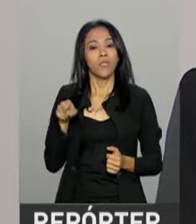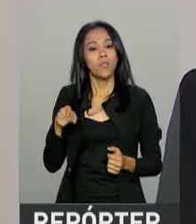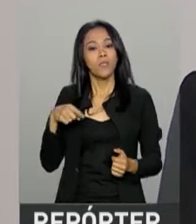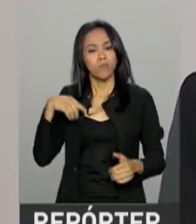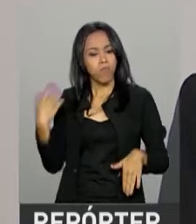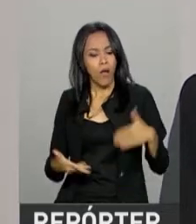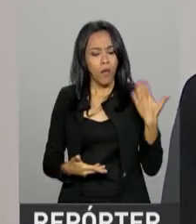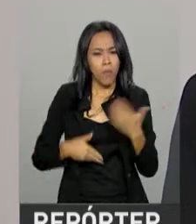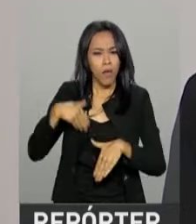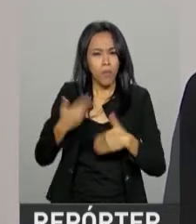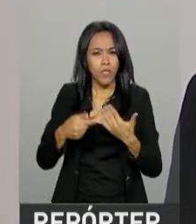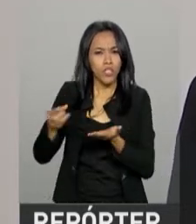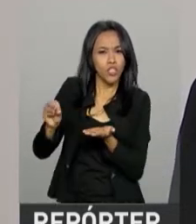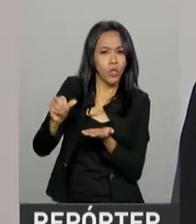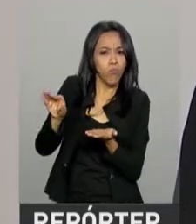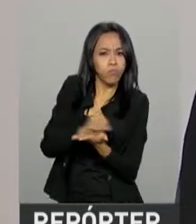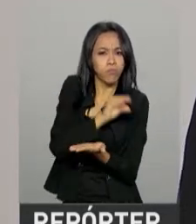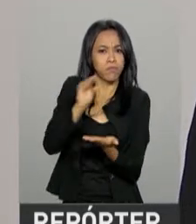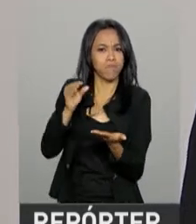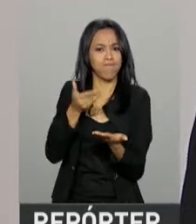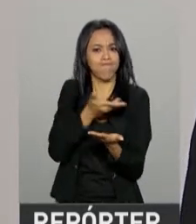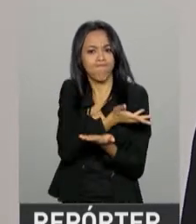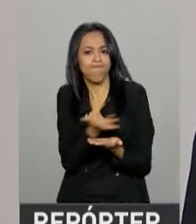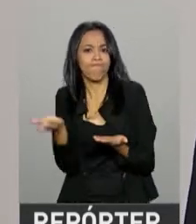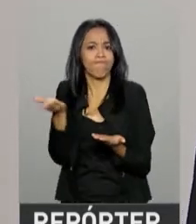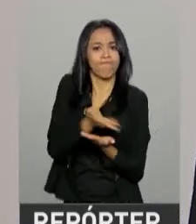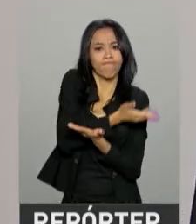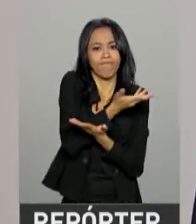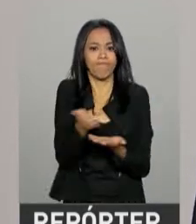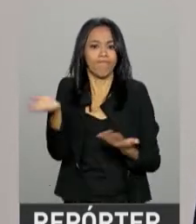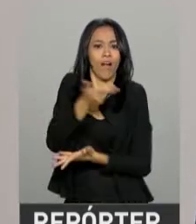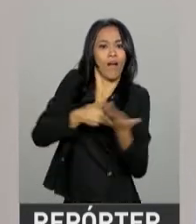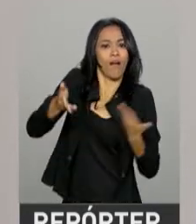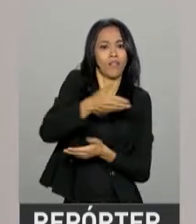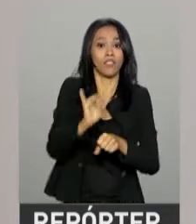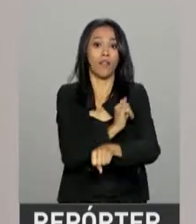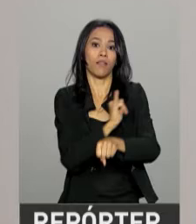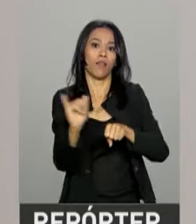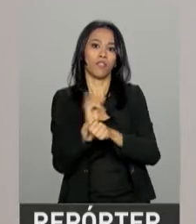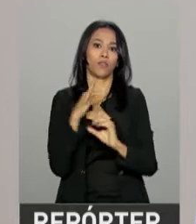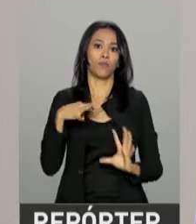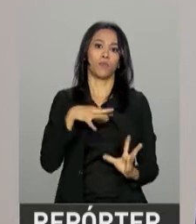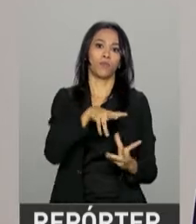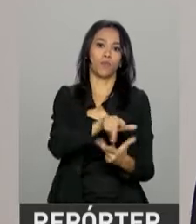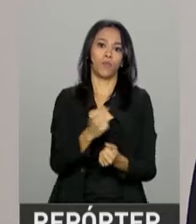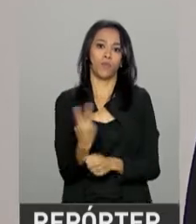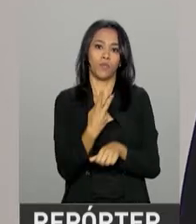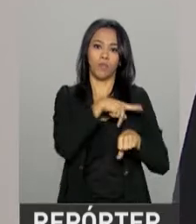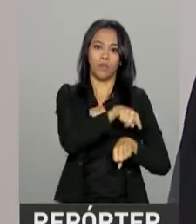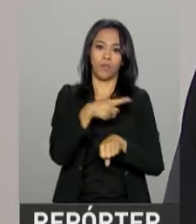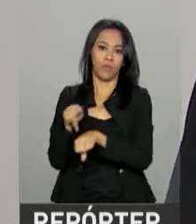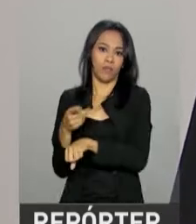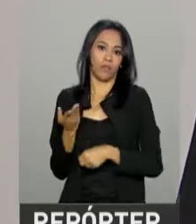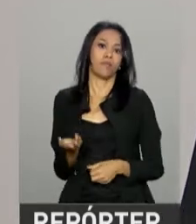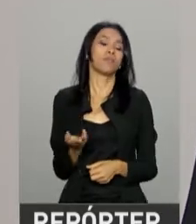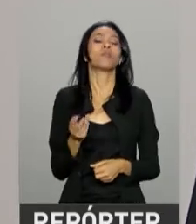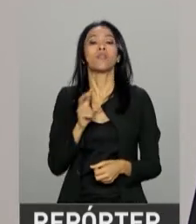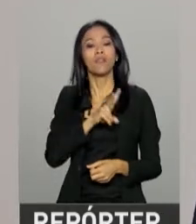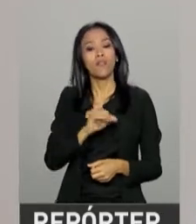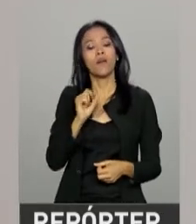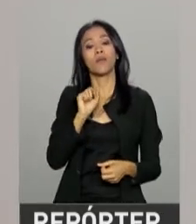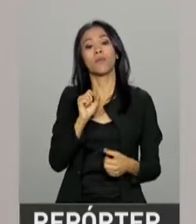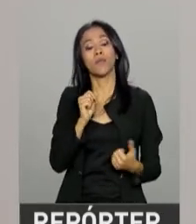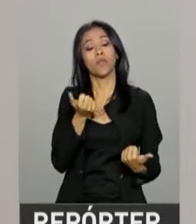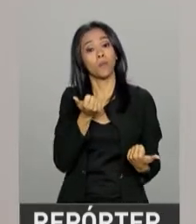investimentos nós temos uma parceria estratégica global que vai da cooperação